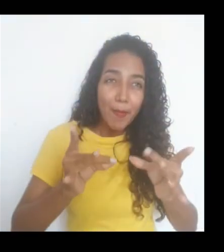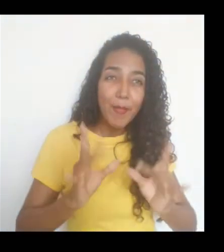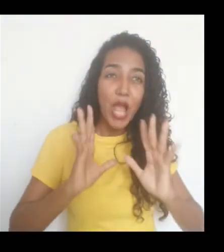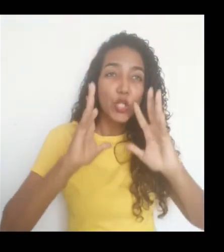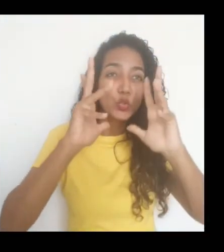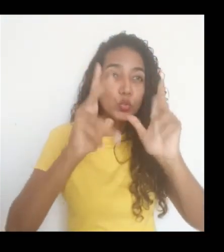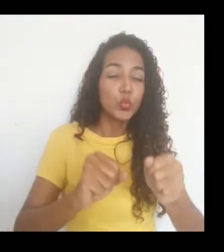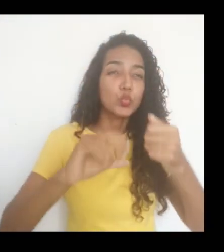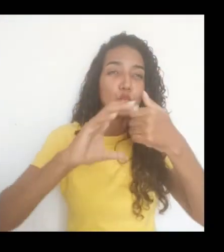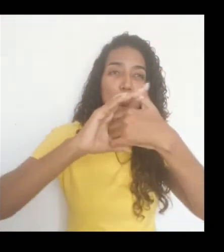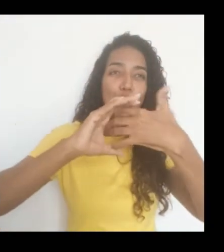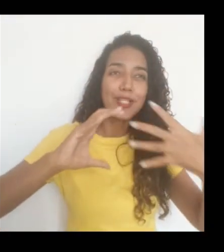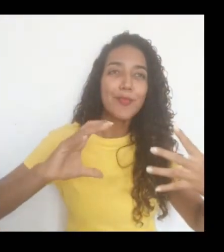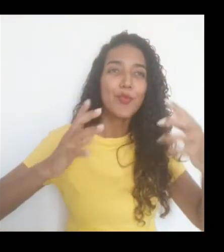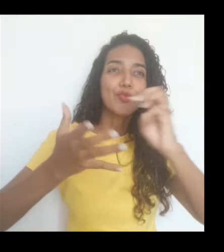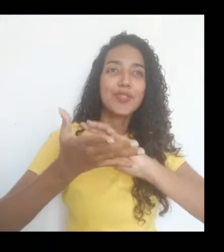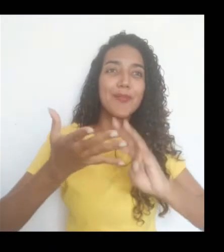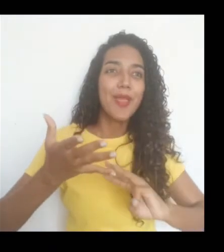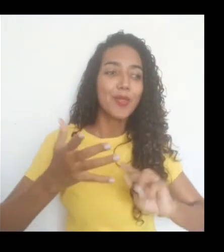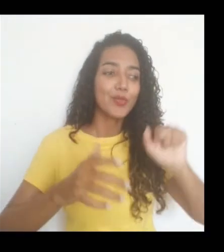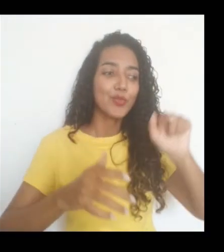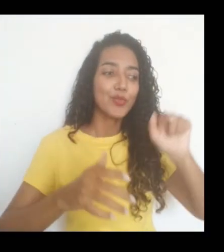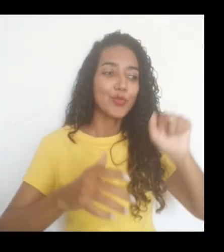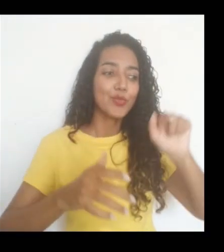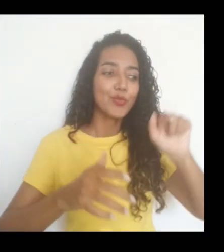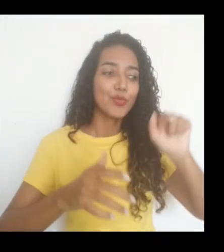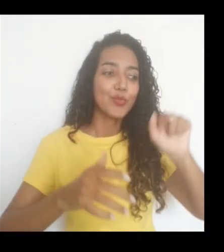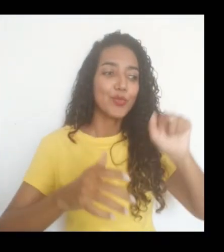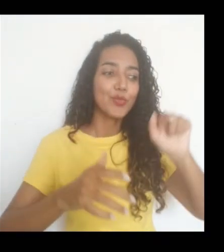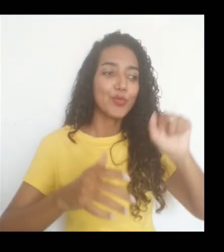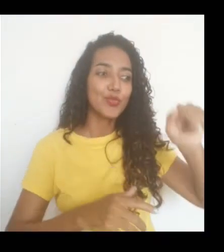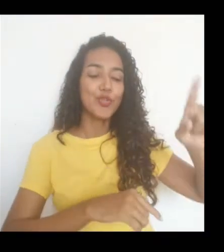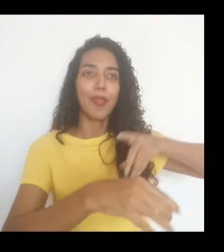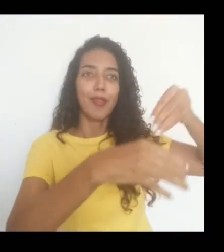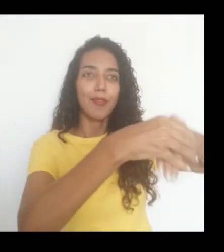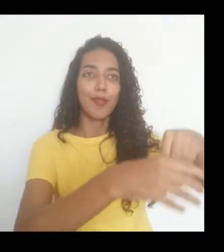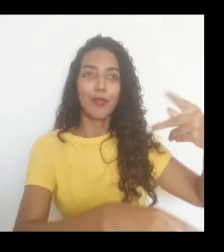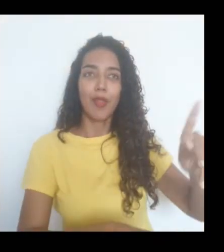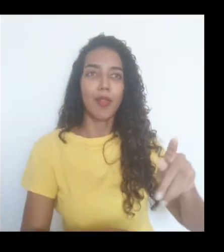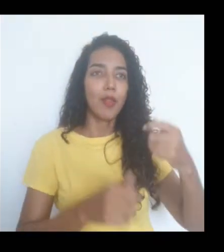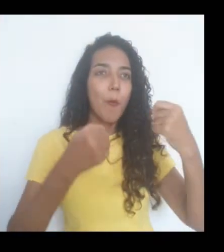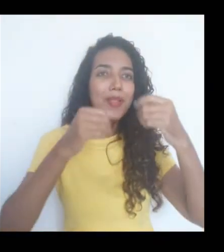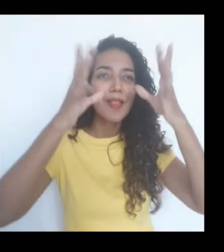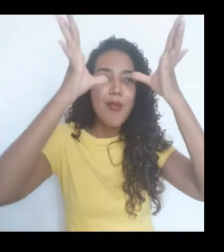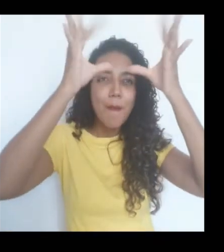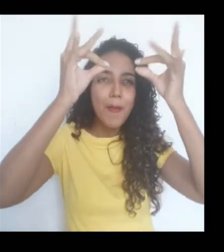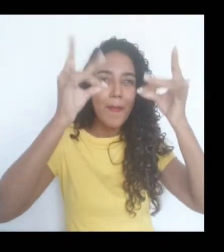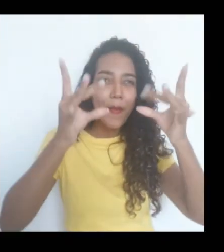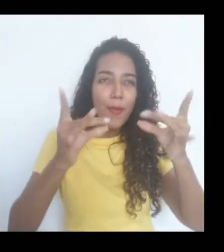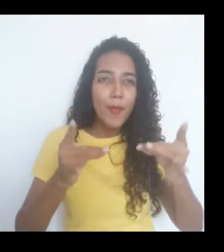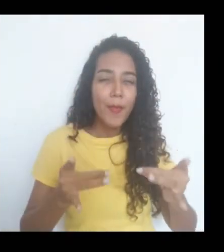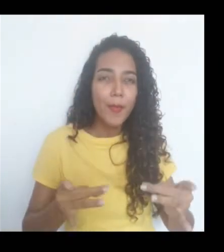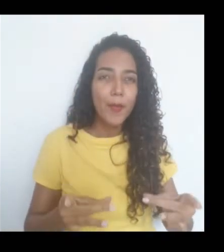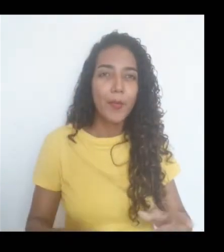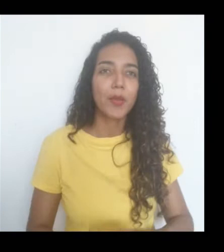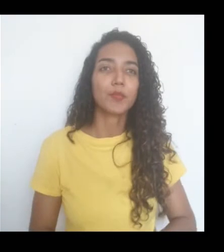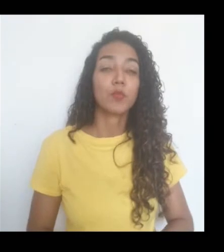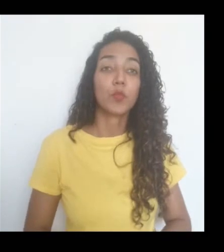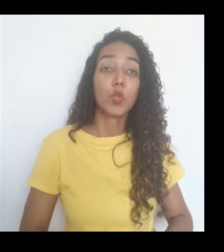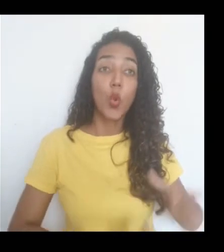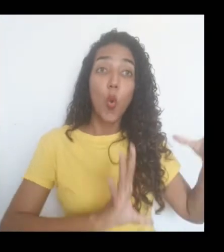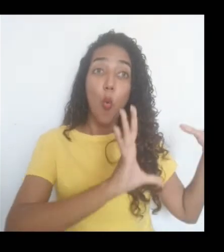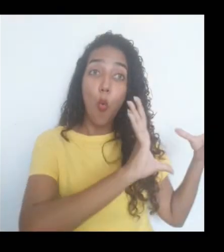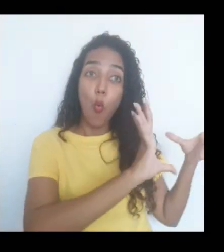possui. O contexto é fundamental para determinar o que é que eu